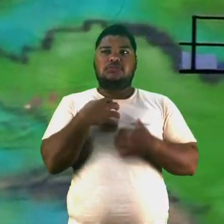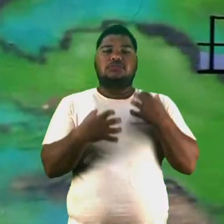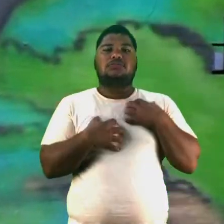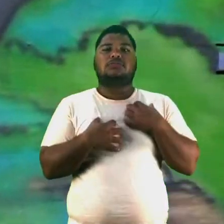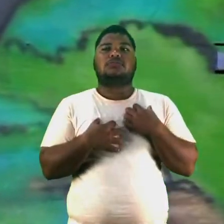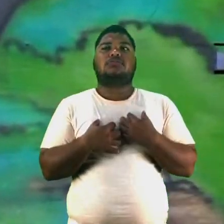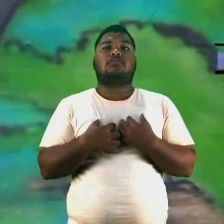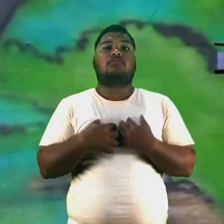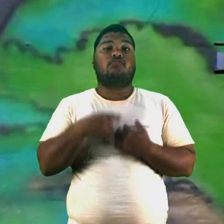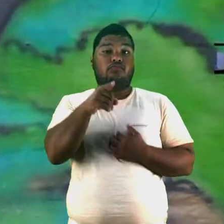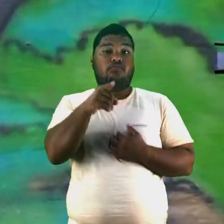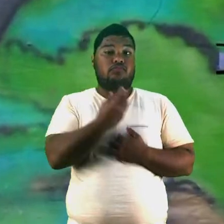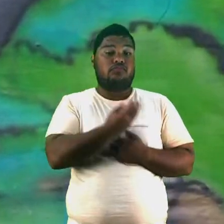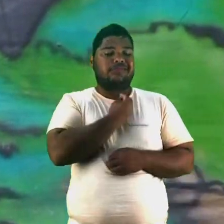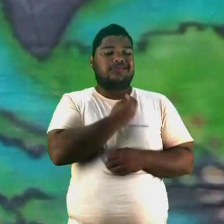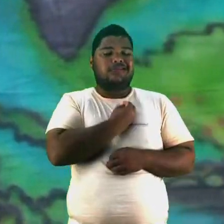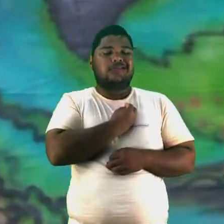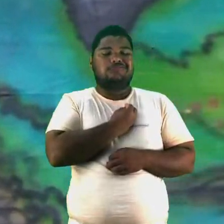Aqui.